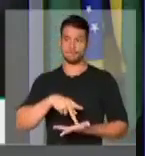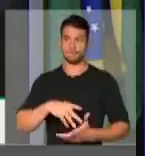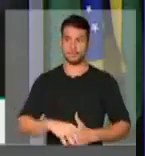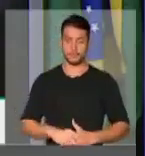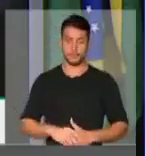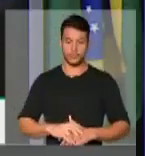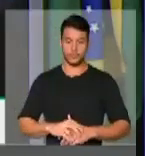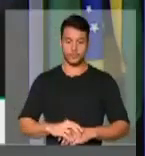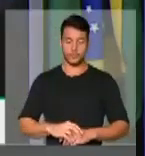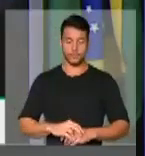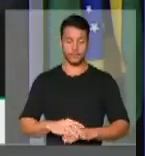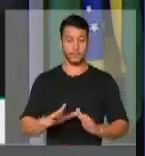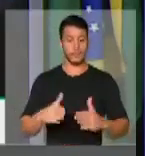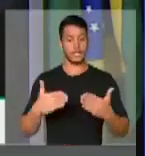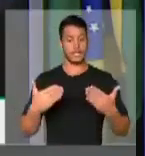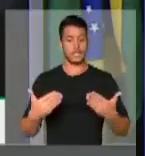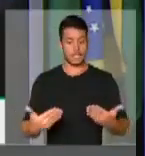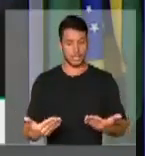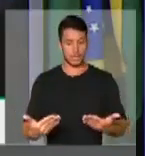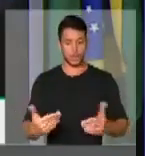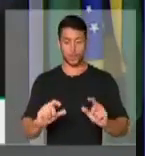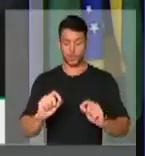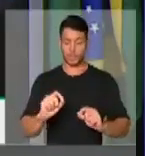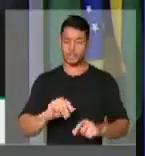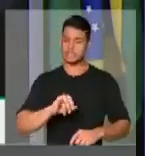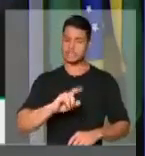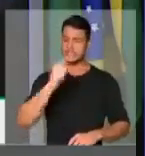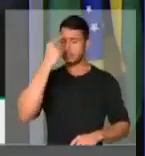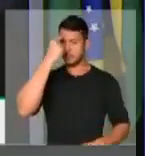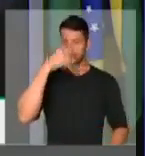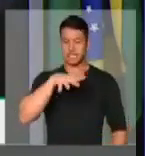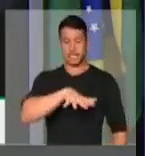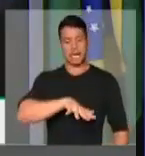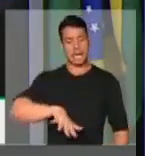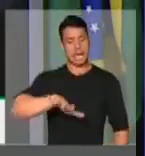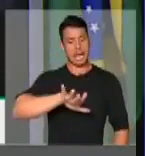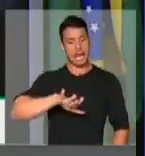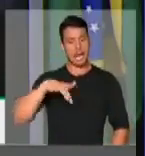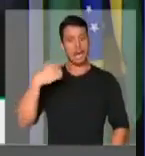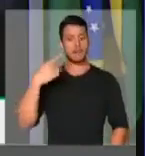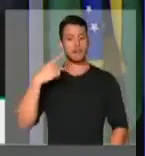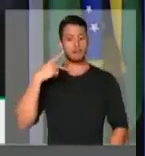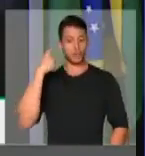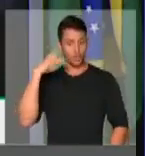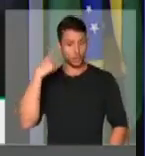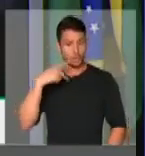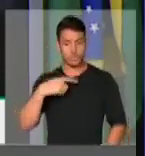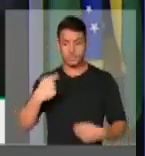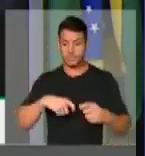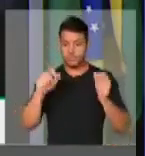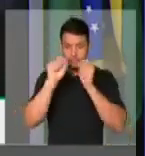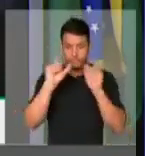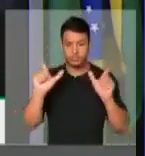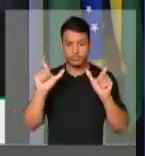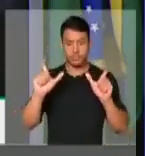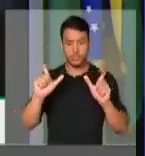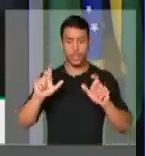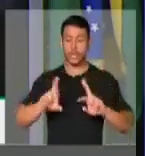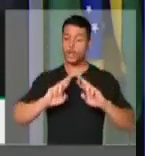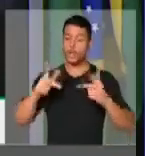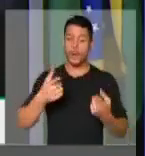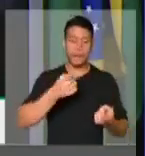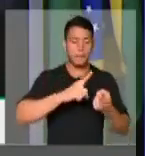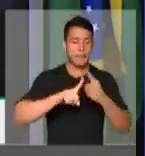governo. Quero dizer com isso que a área política do governo precisa acordar. Não faz articulação por